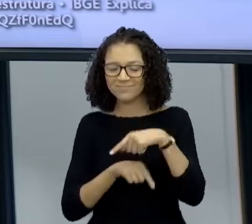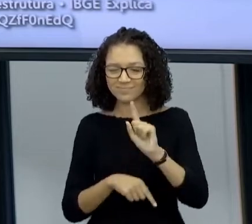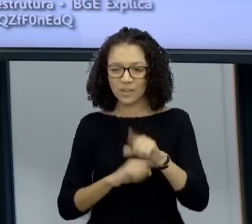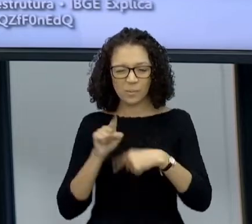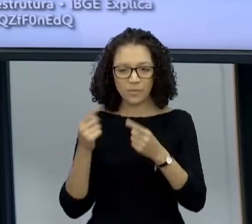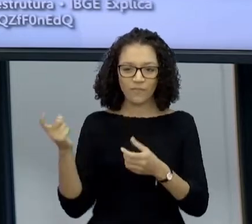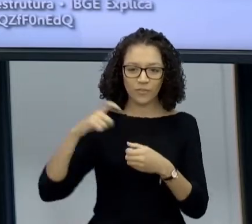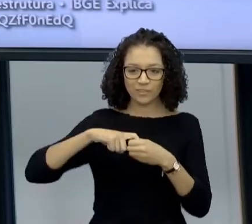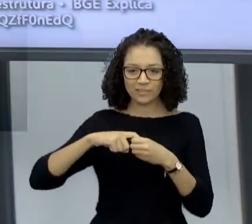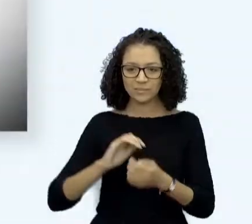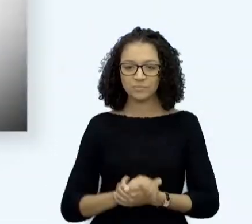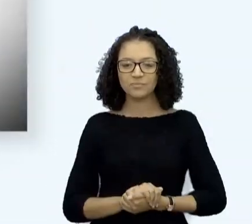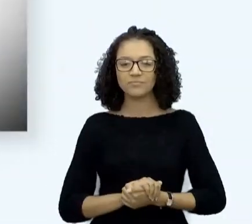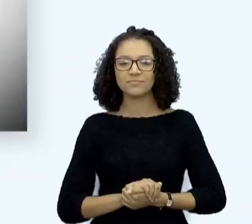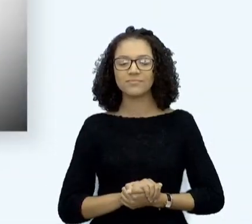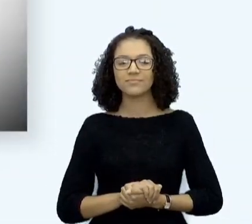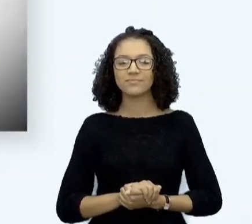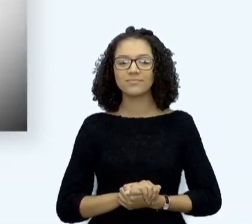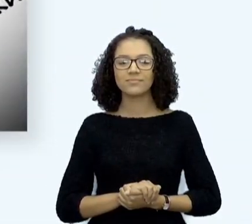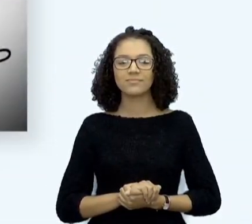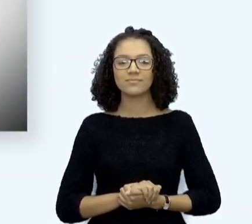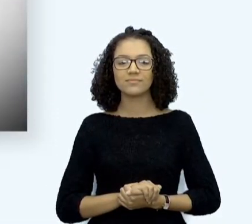retornamos.